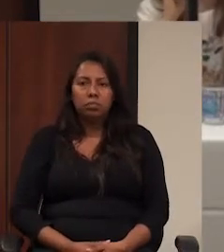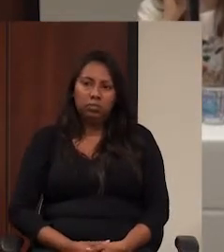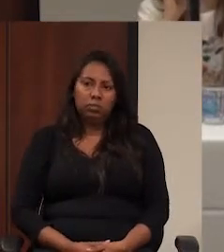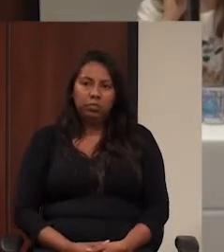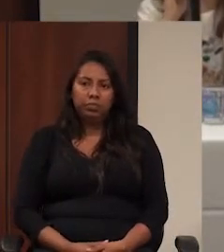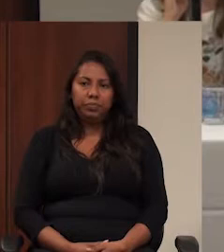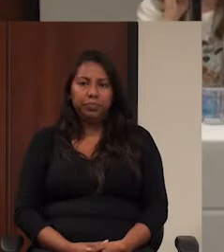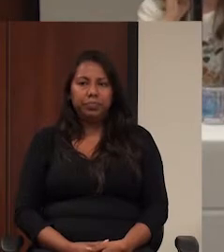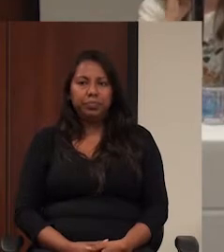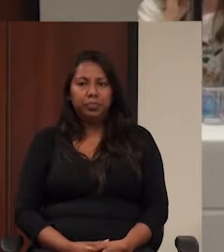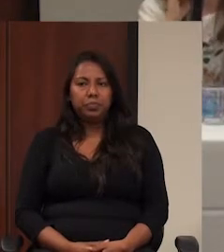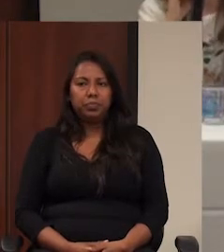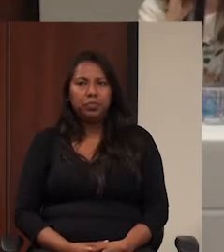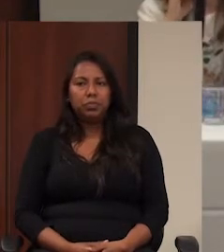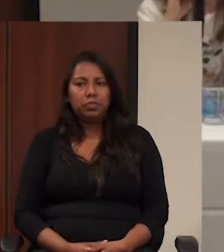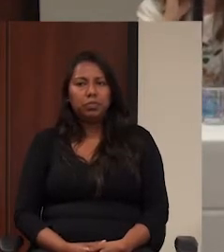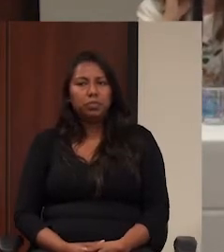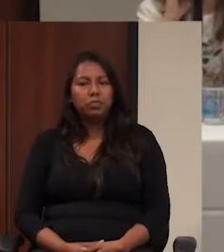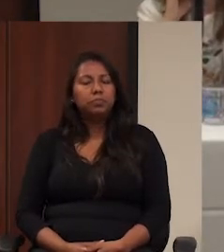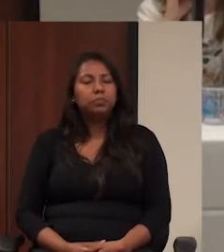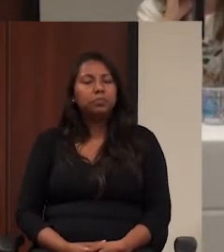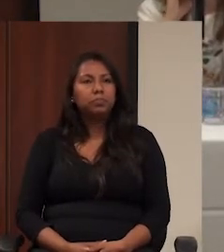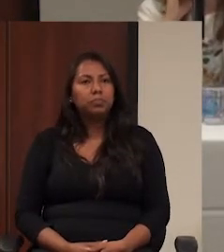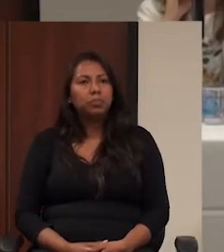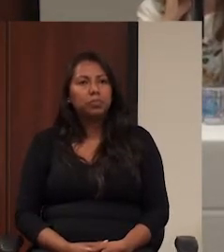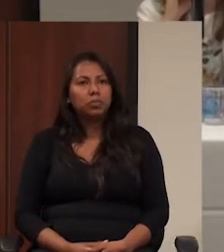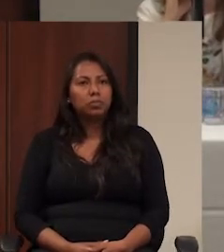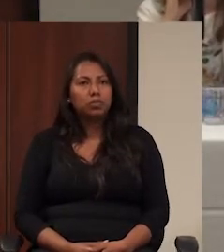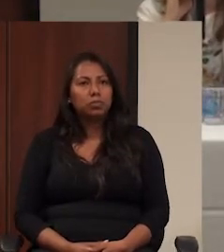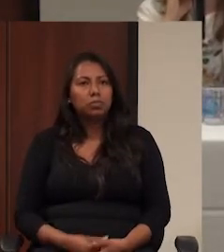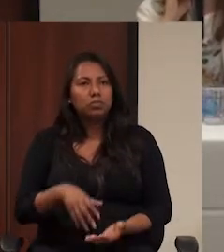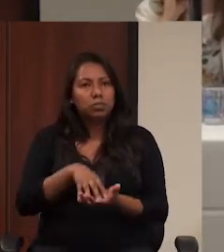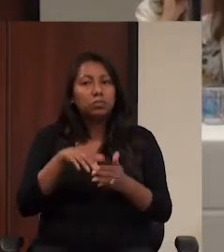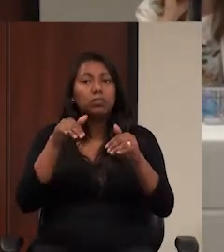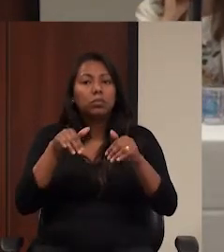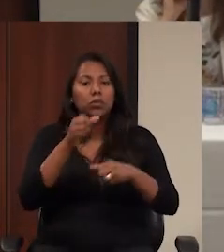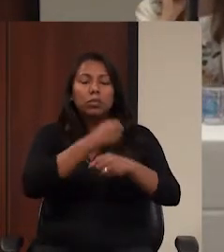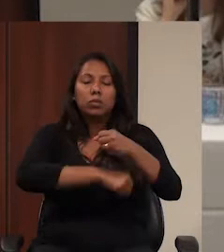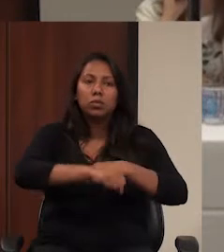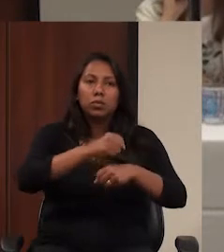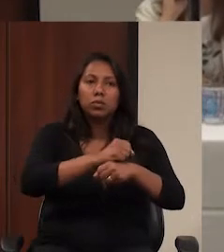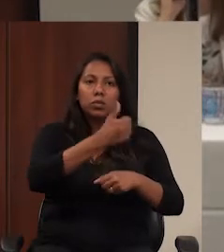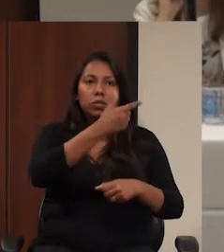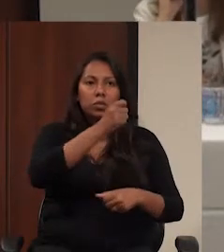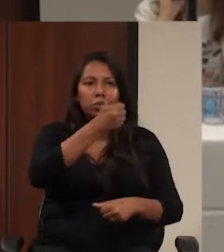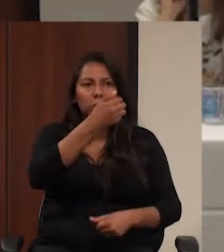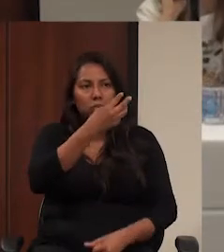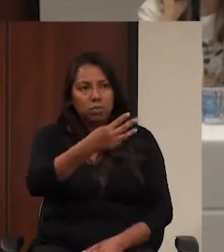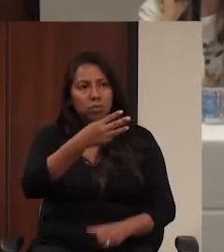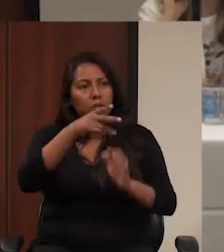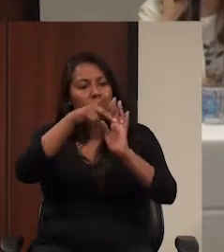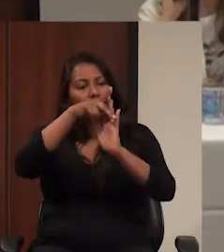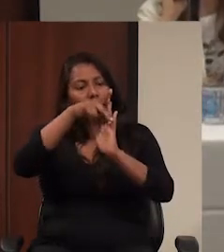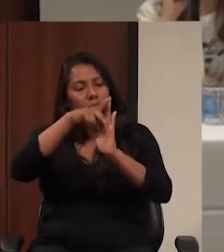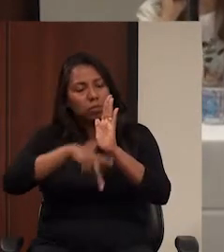No que eles chamam território da capital australiana. Né? Em 2013, teve lá um